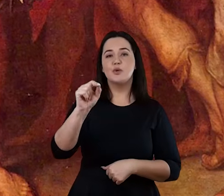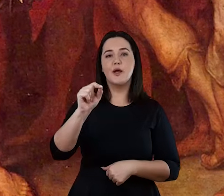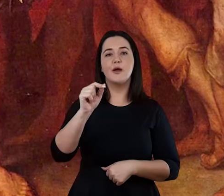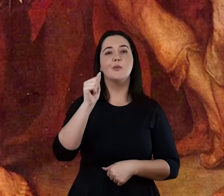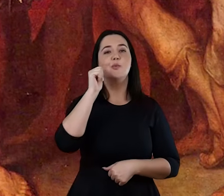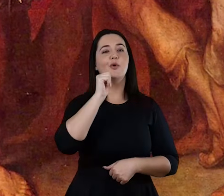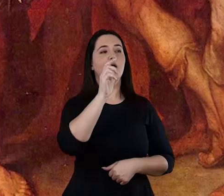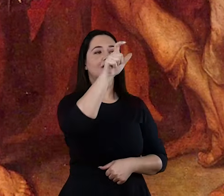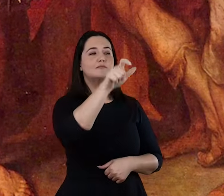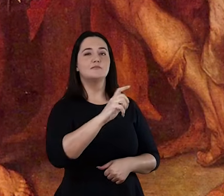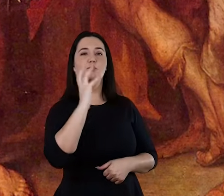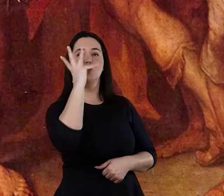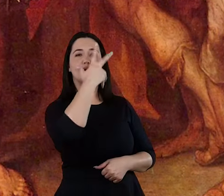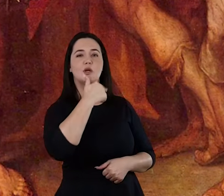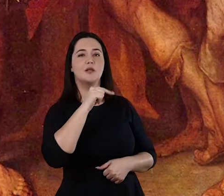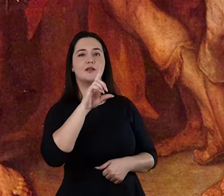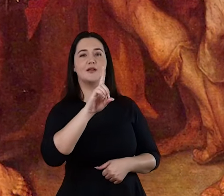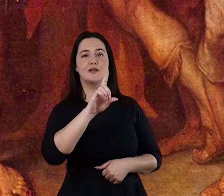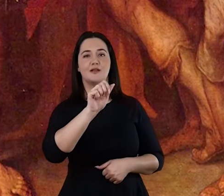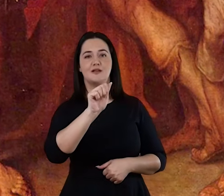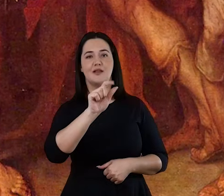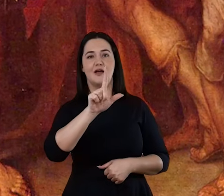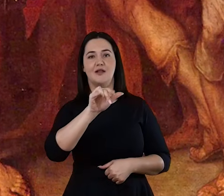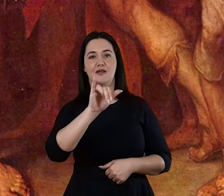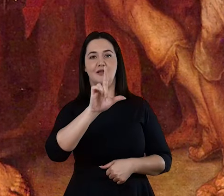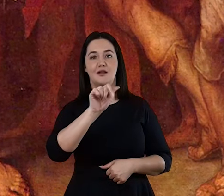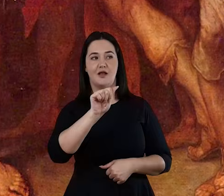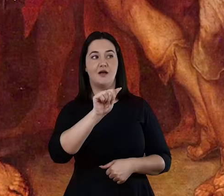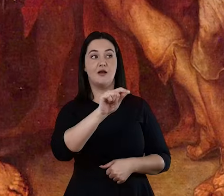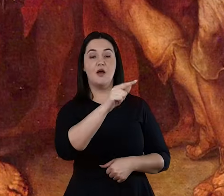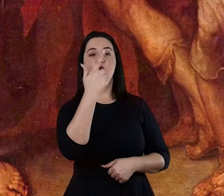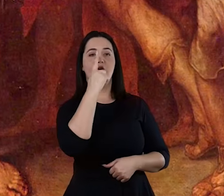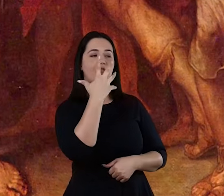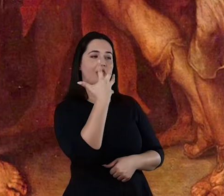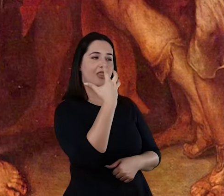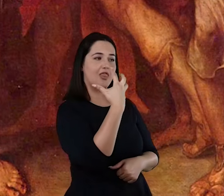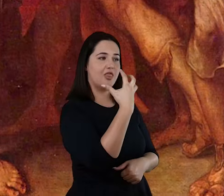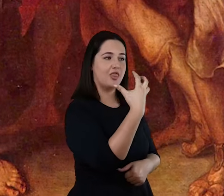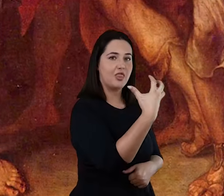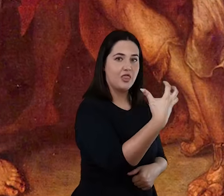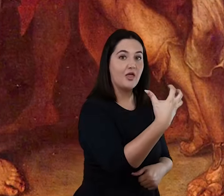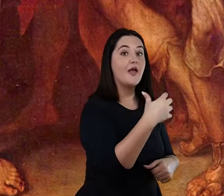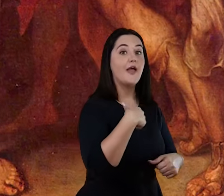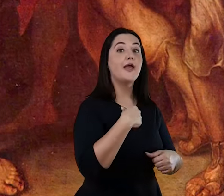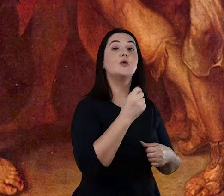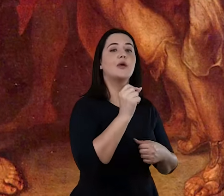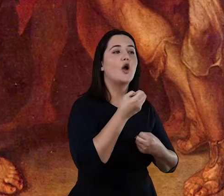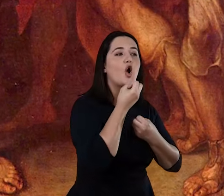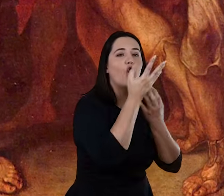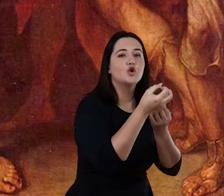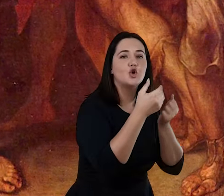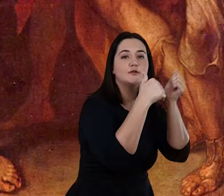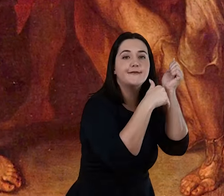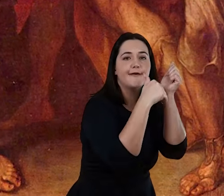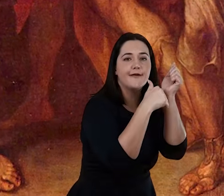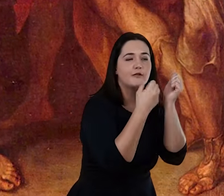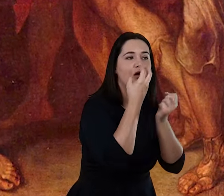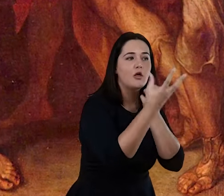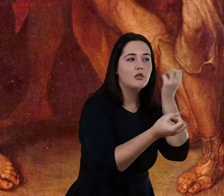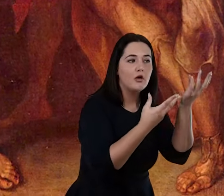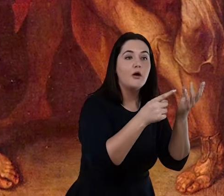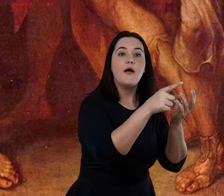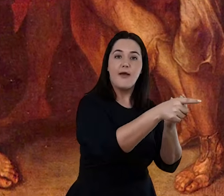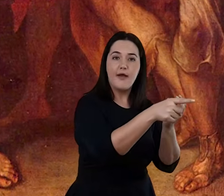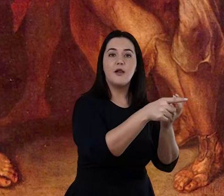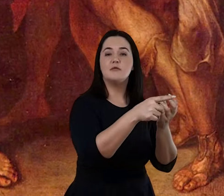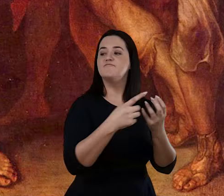dúvida, a bela e sedutora jovem Dalila, que depois de conquistá-lo, arrancou dele o segredo de sua força e o entregou